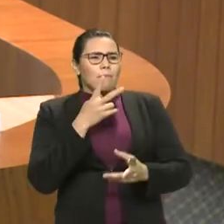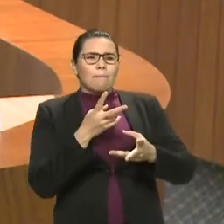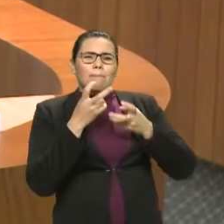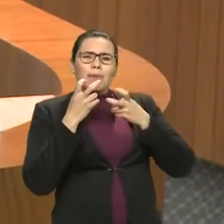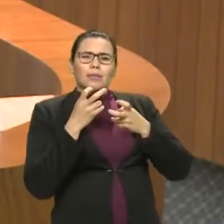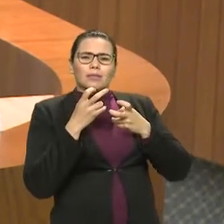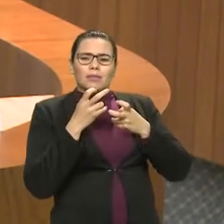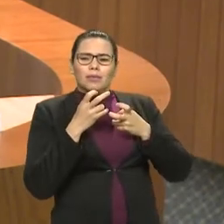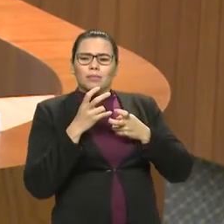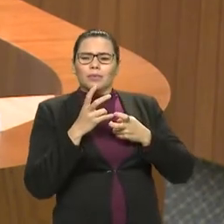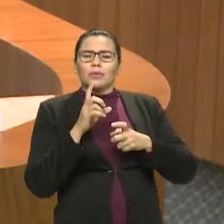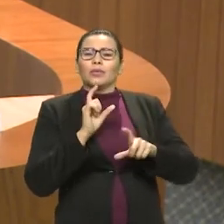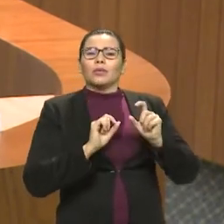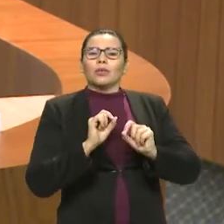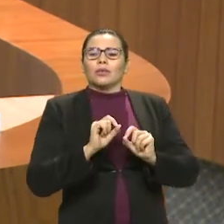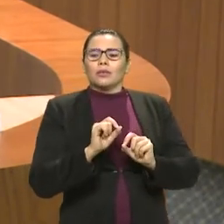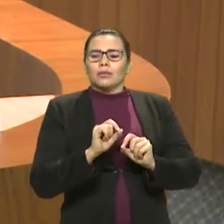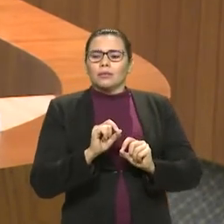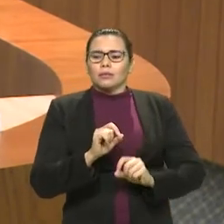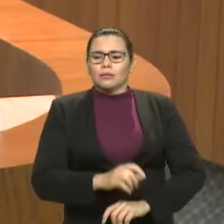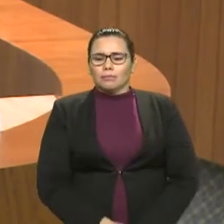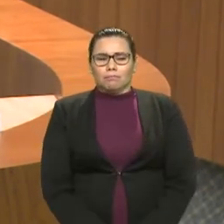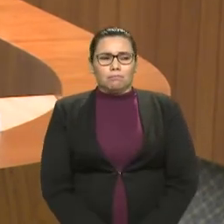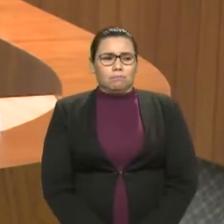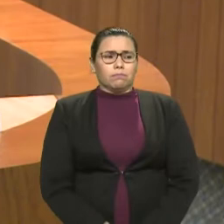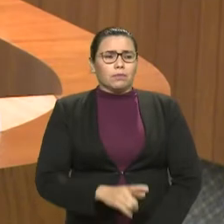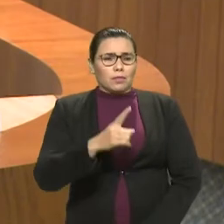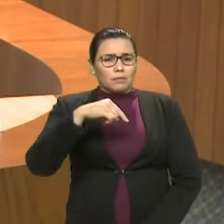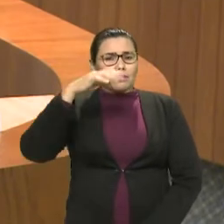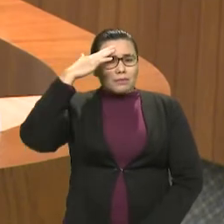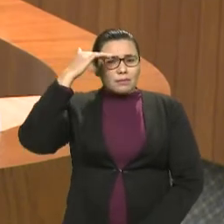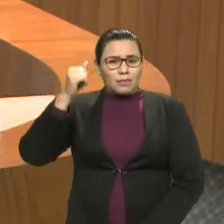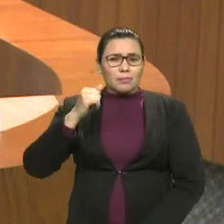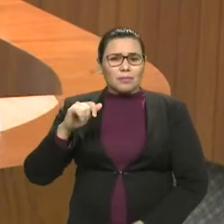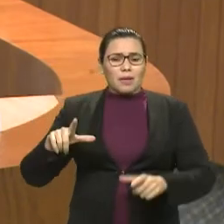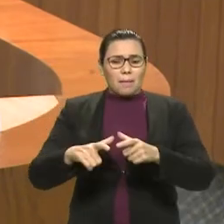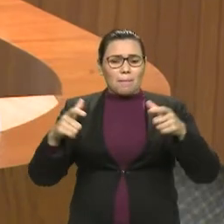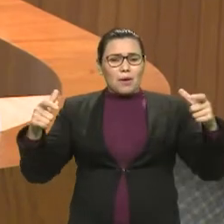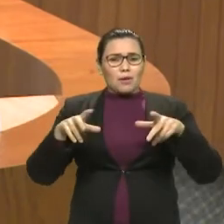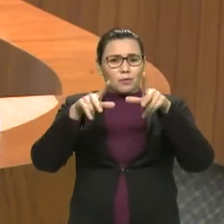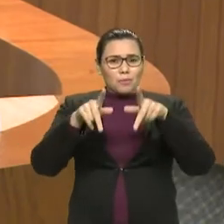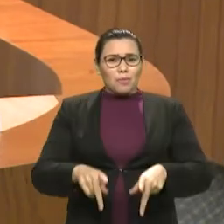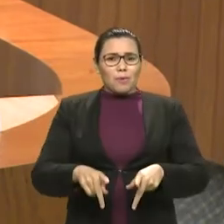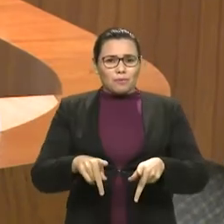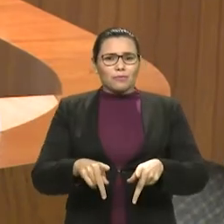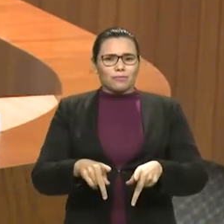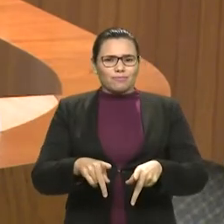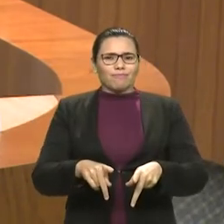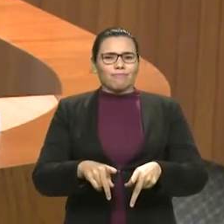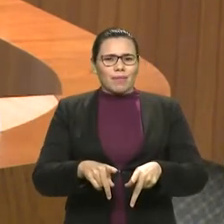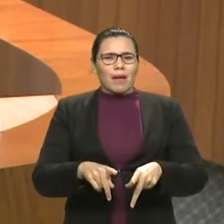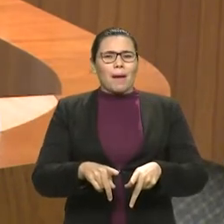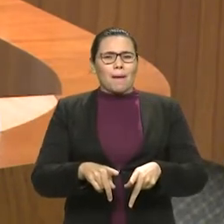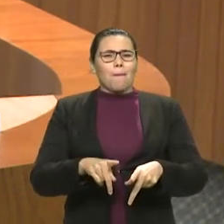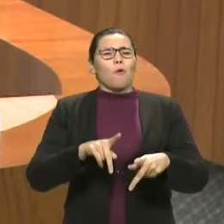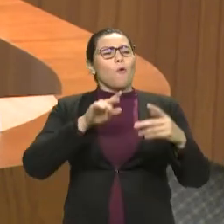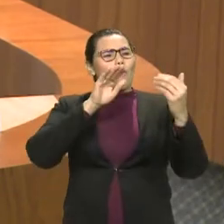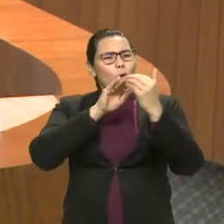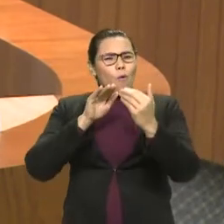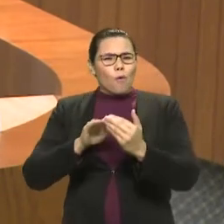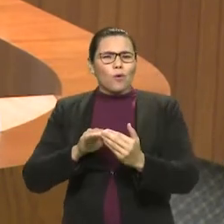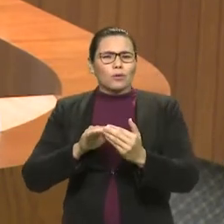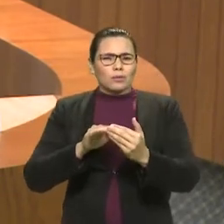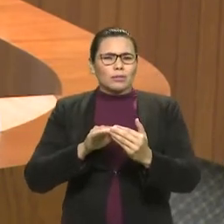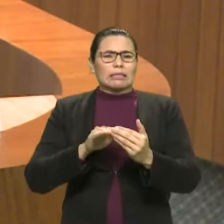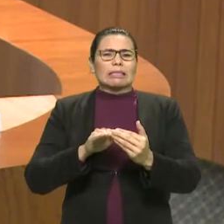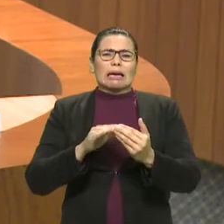de recorde de aceitação popular do Povo magra daquela sua região como autoria e outras regiões pela tua